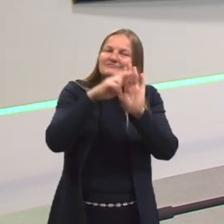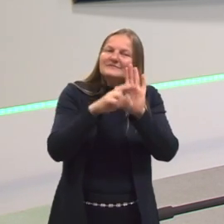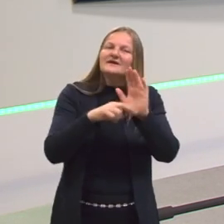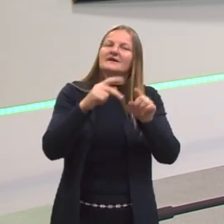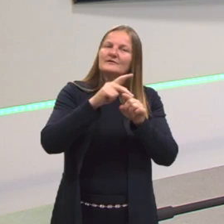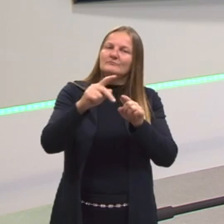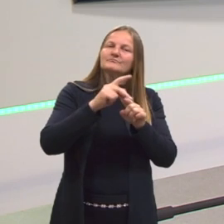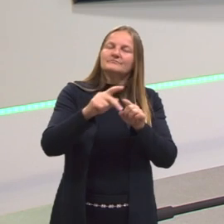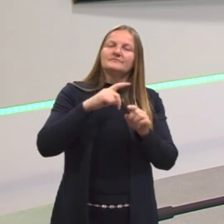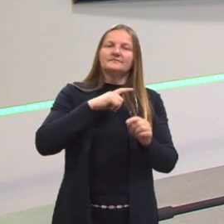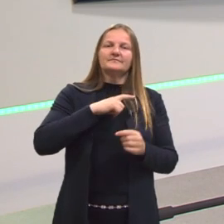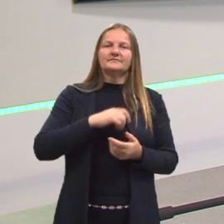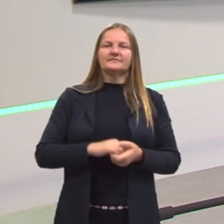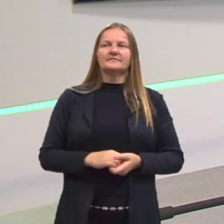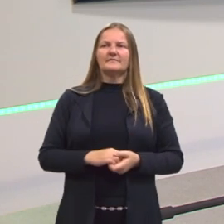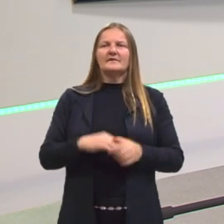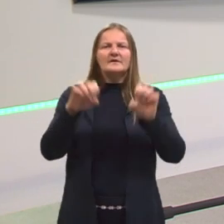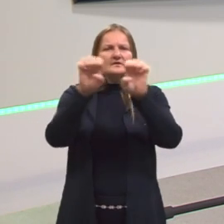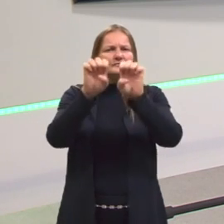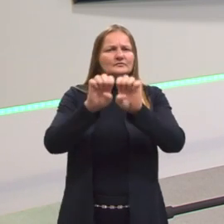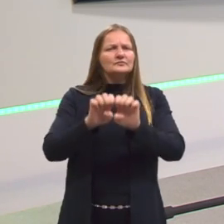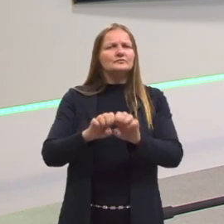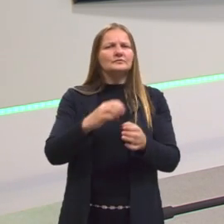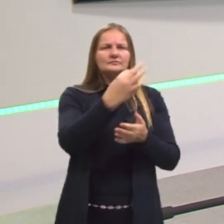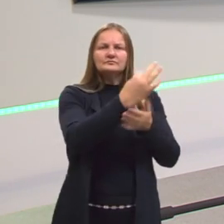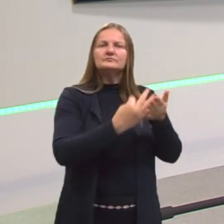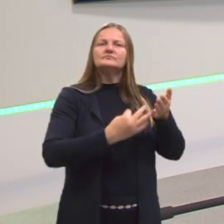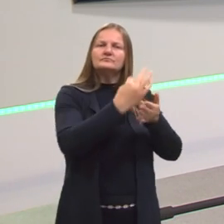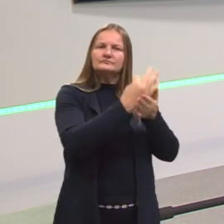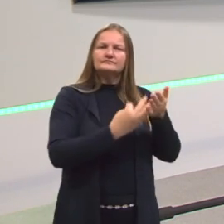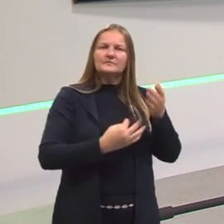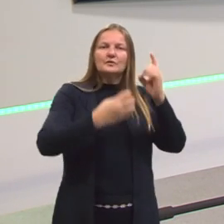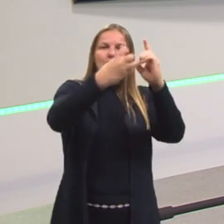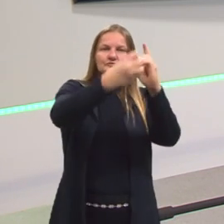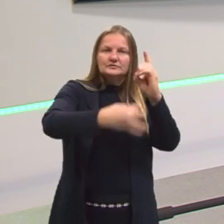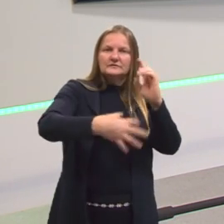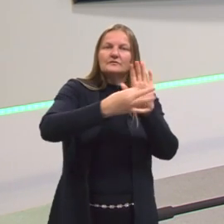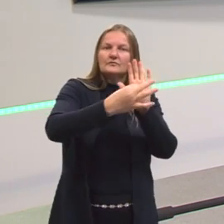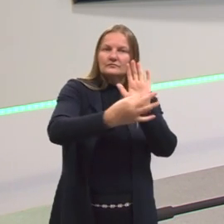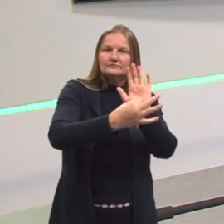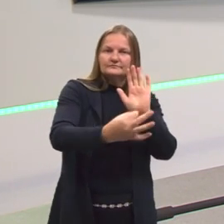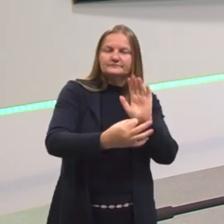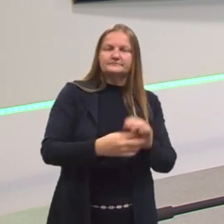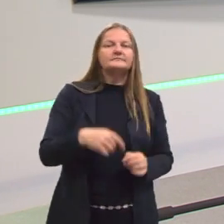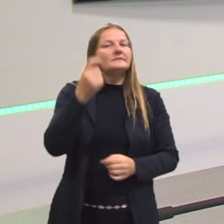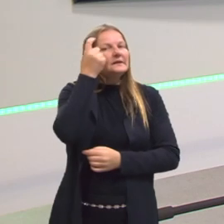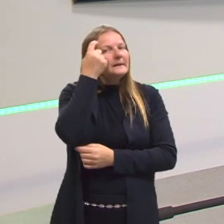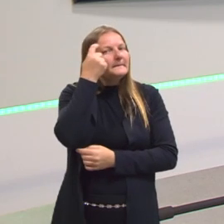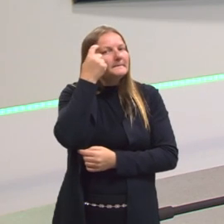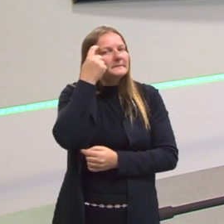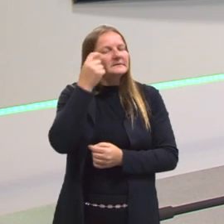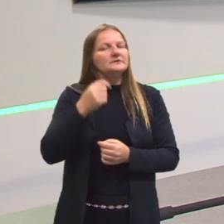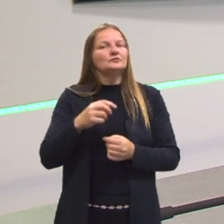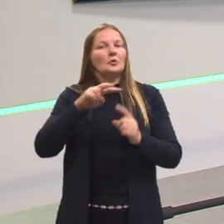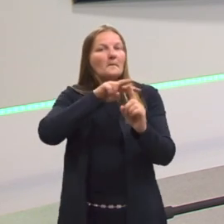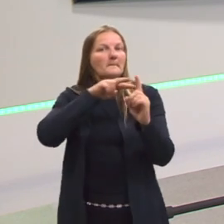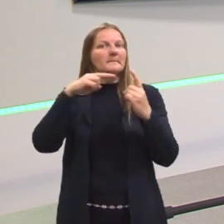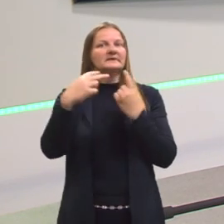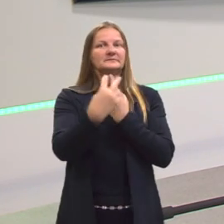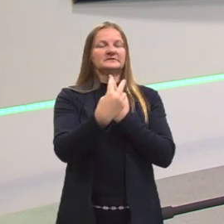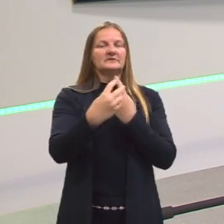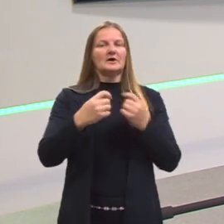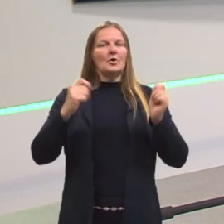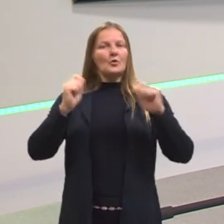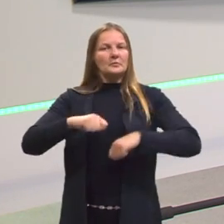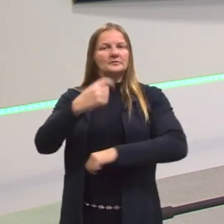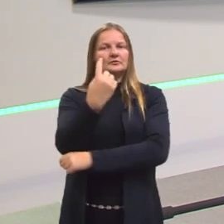que deve ser essa estrutura de texto então é pensando nessa perspectiva que a